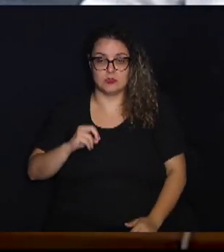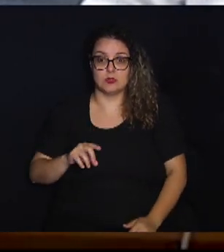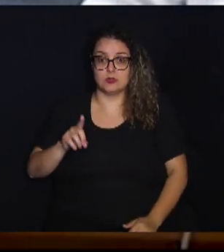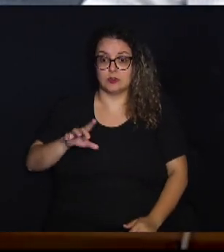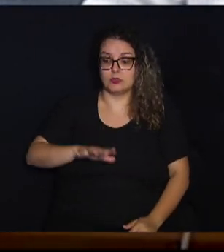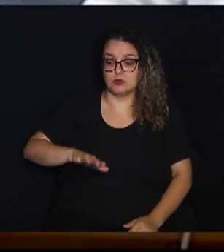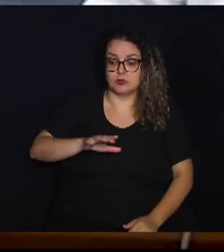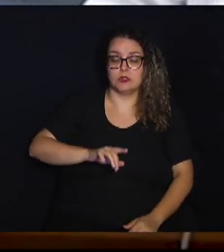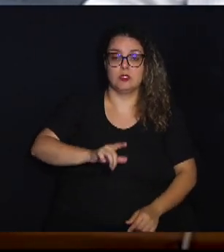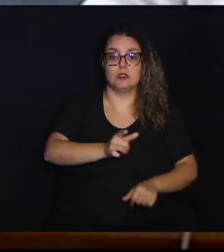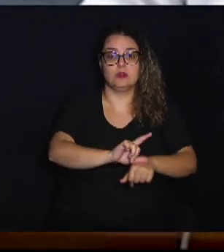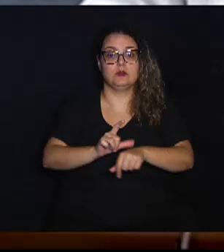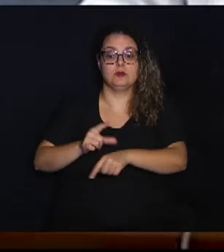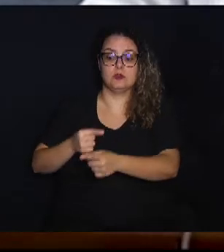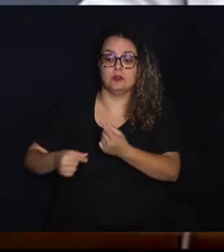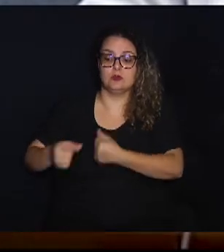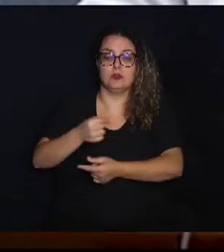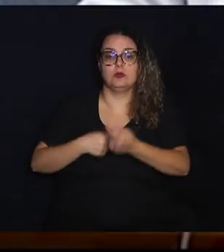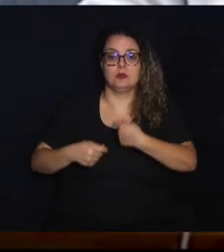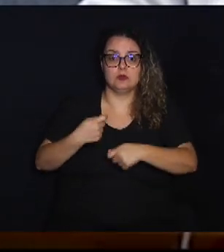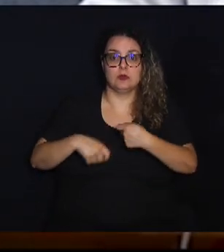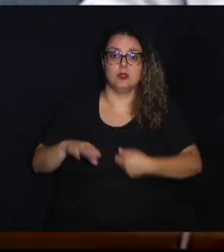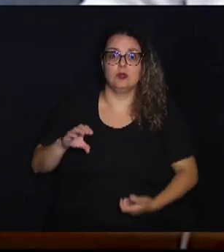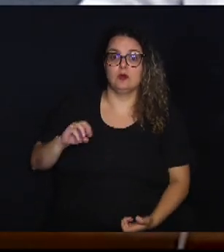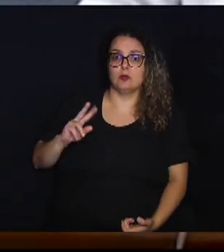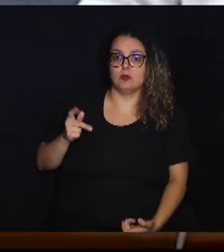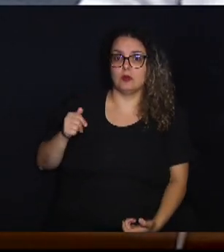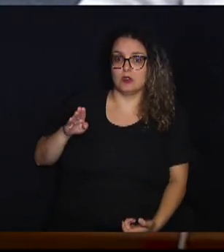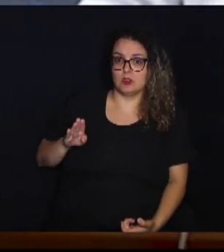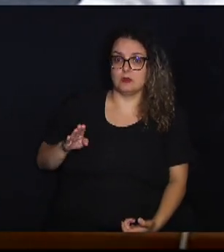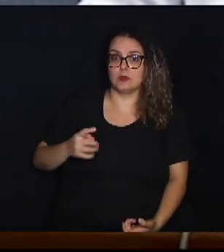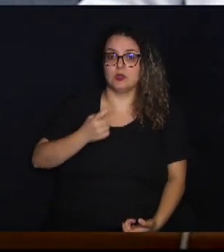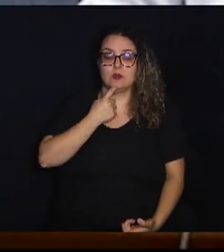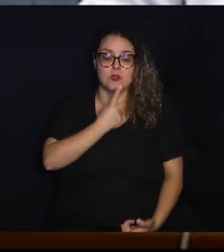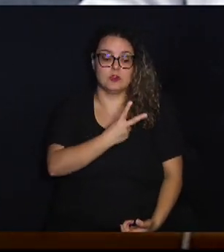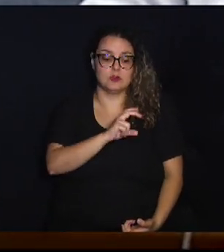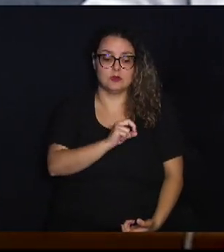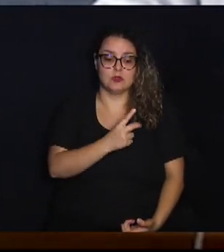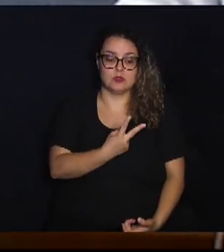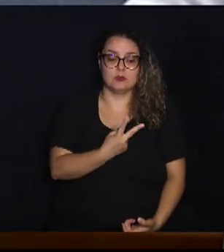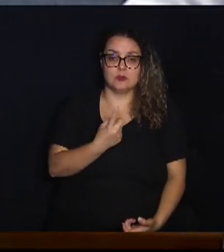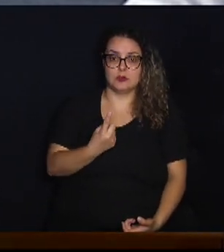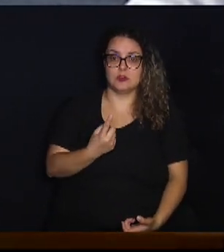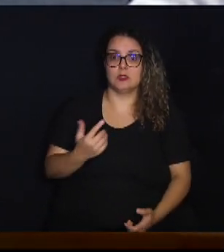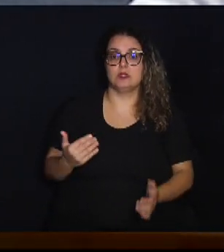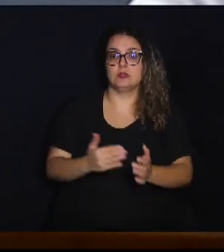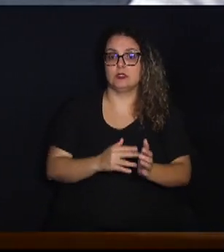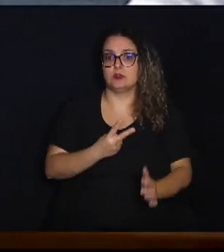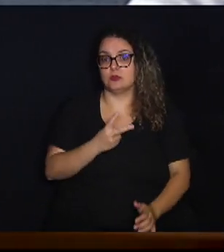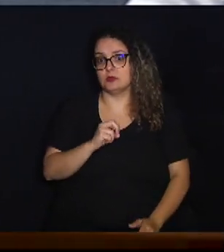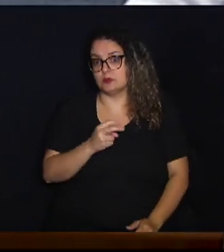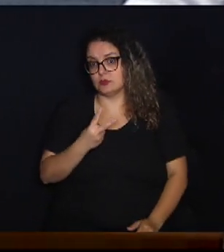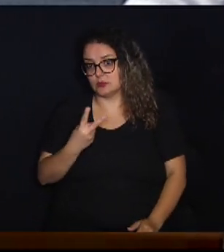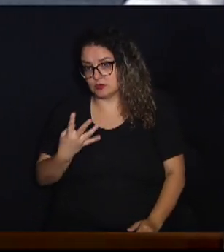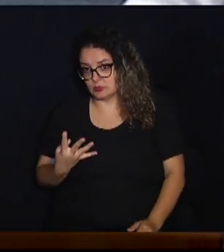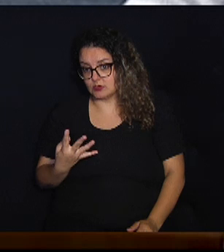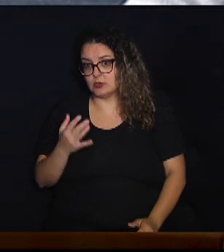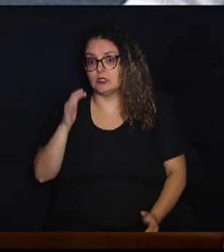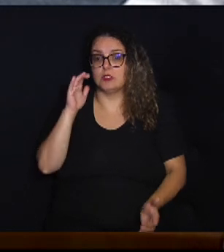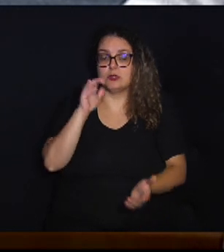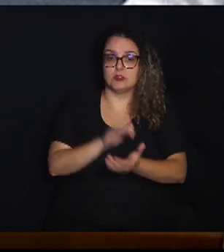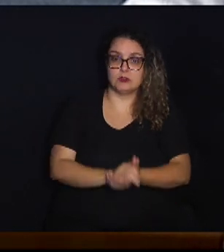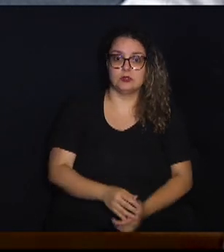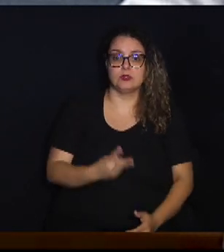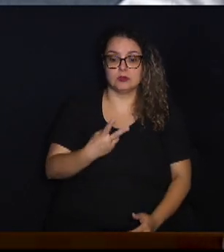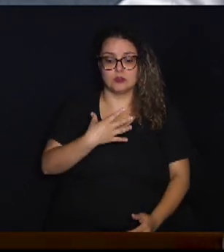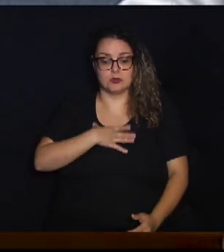comercial, administrativo e financeiro da Coab Campinas de 2021 a 2024. É casado, tem